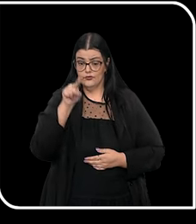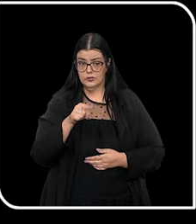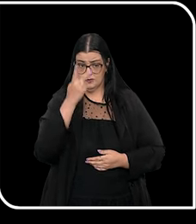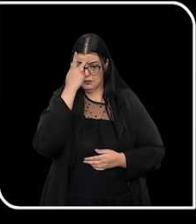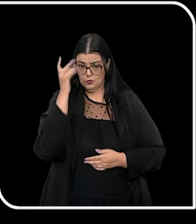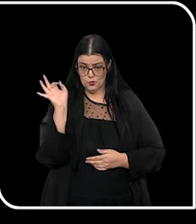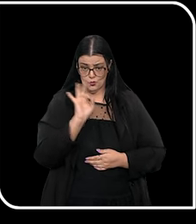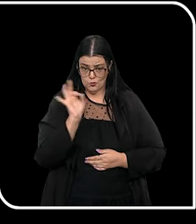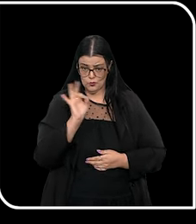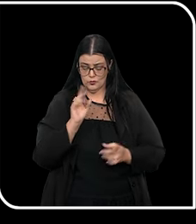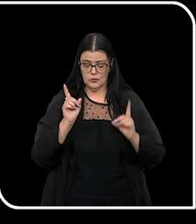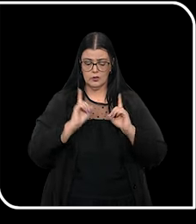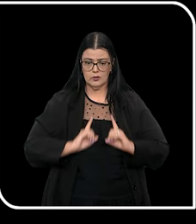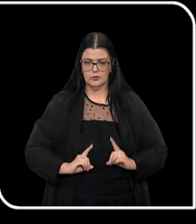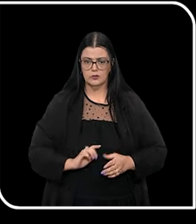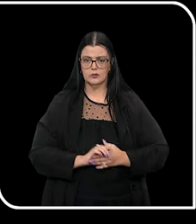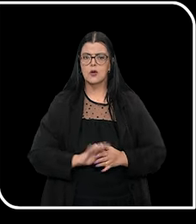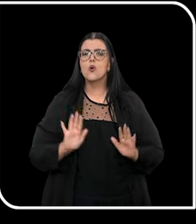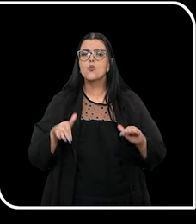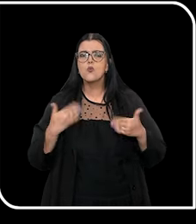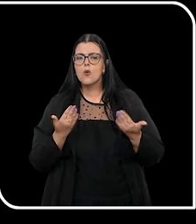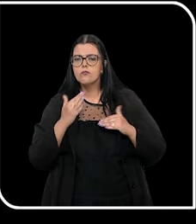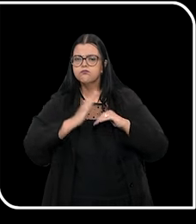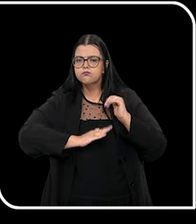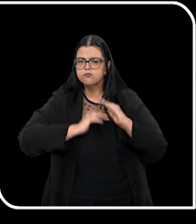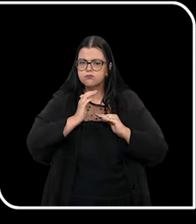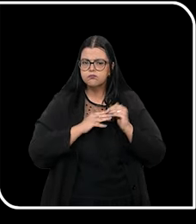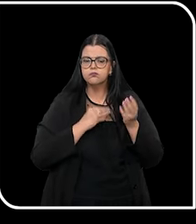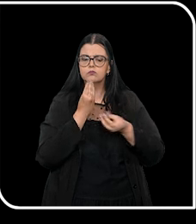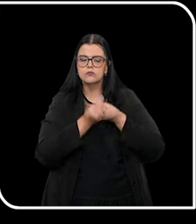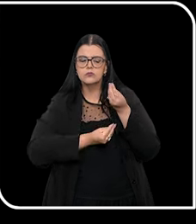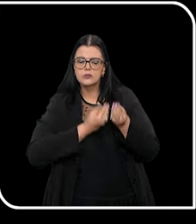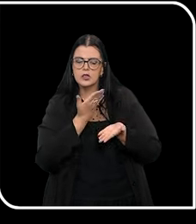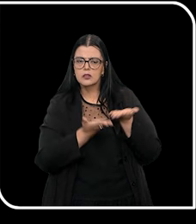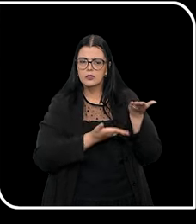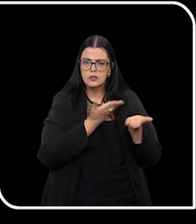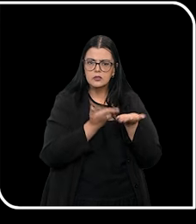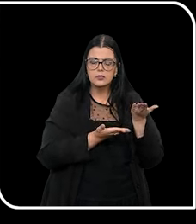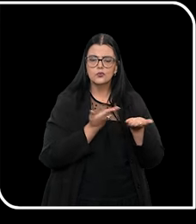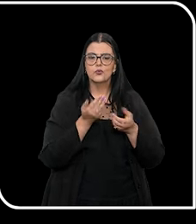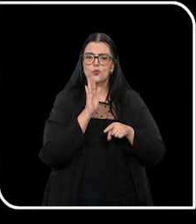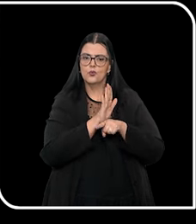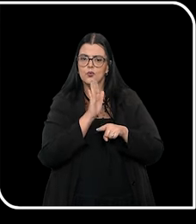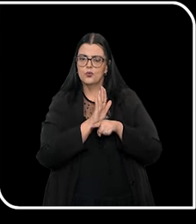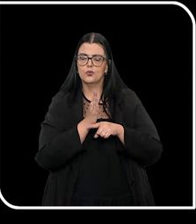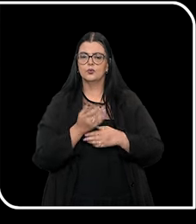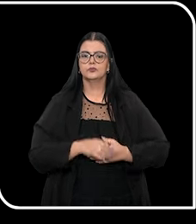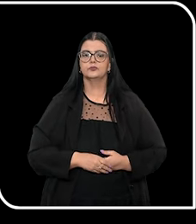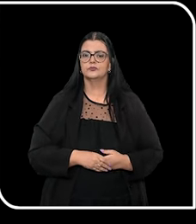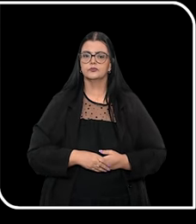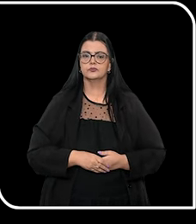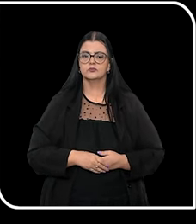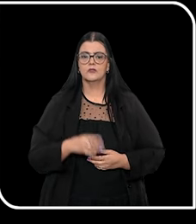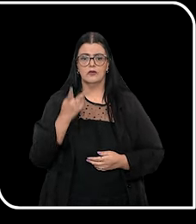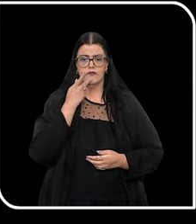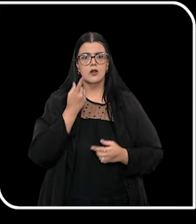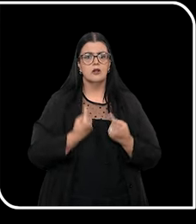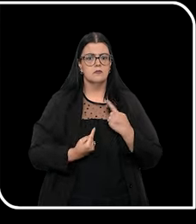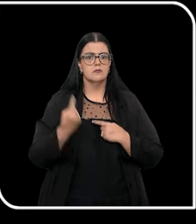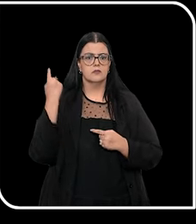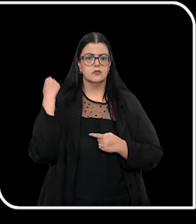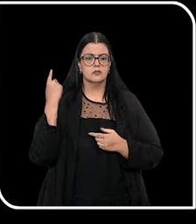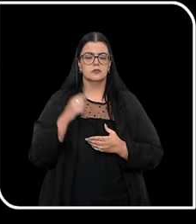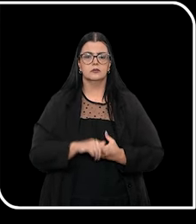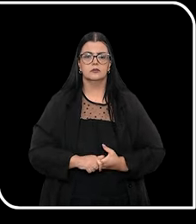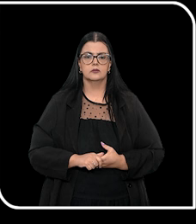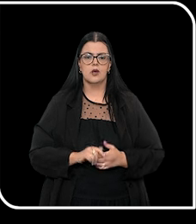é uma pessoa com deficiência Qual é o seu papel Como que você pode ajudar Como que você pode contribuir porque como eu disse lá no